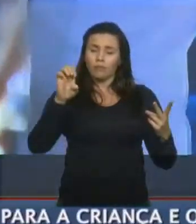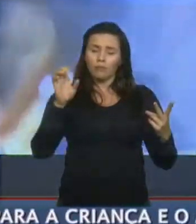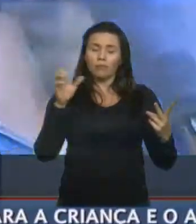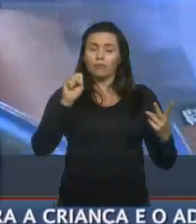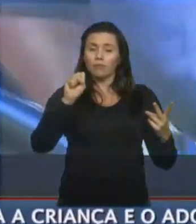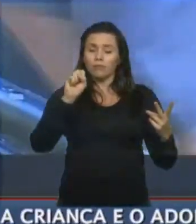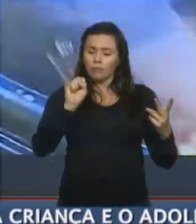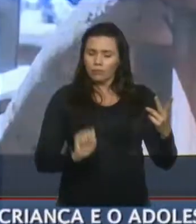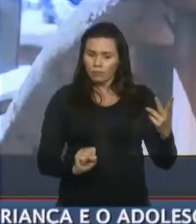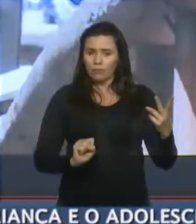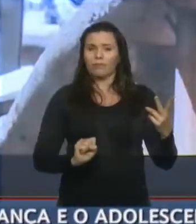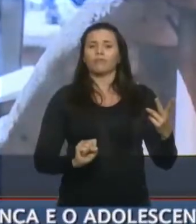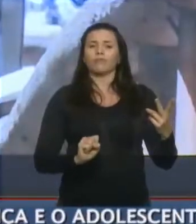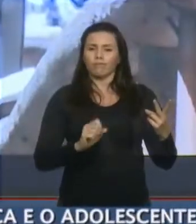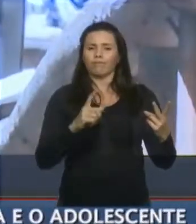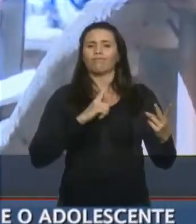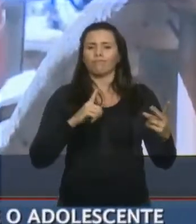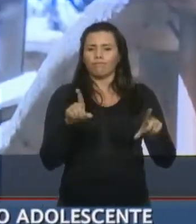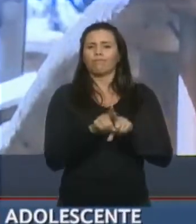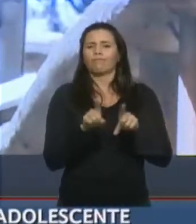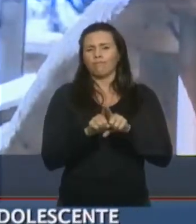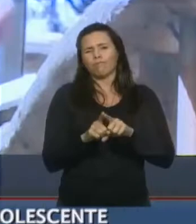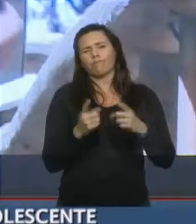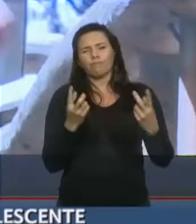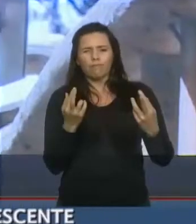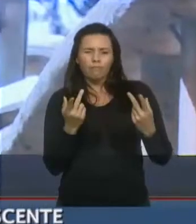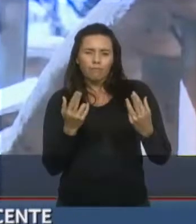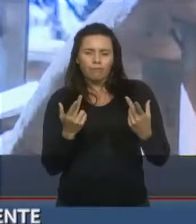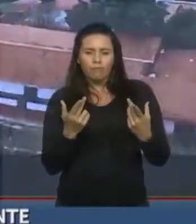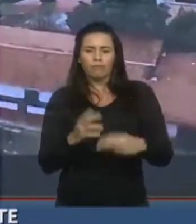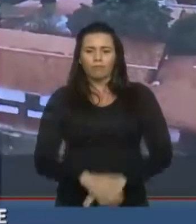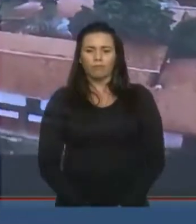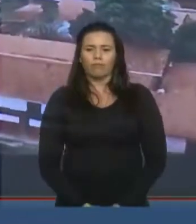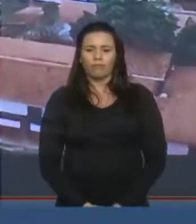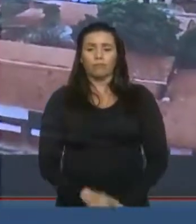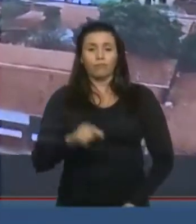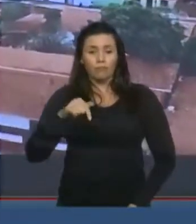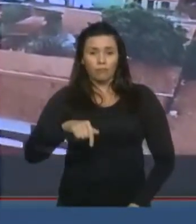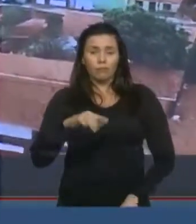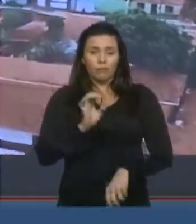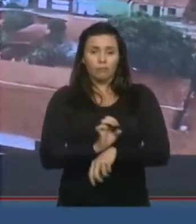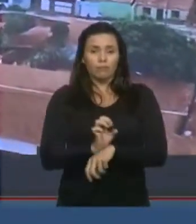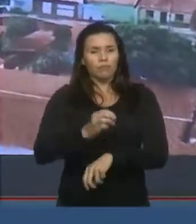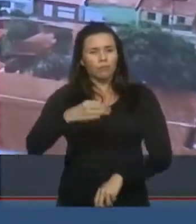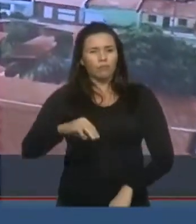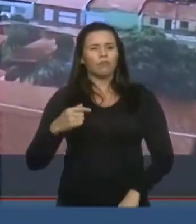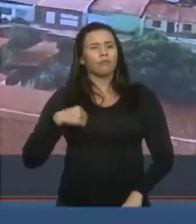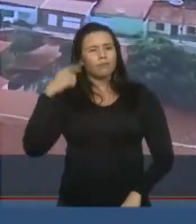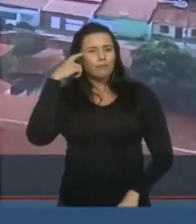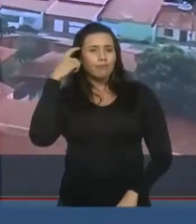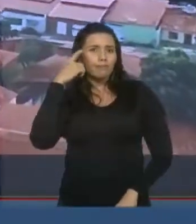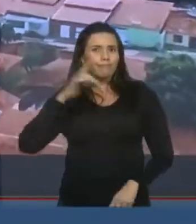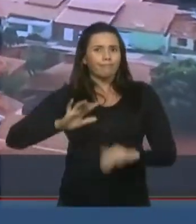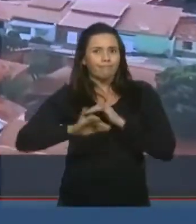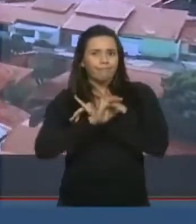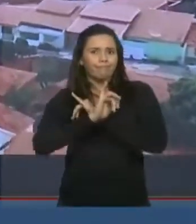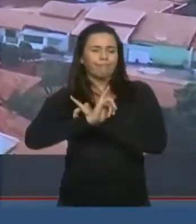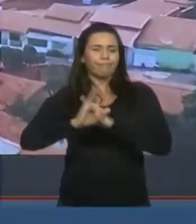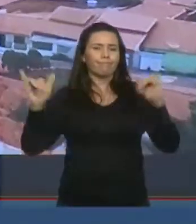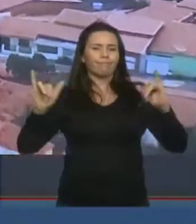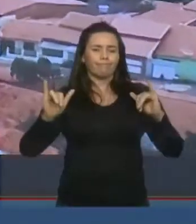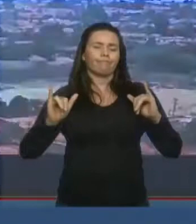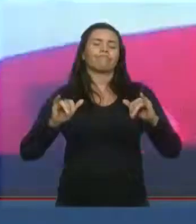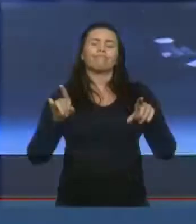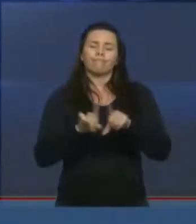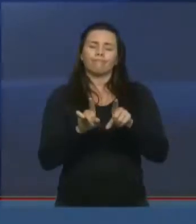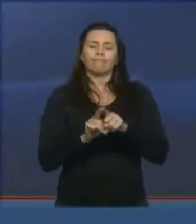efetivação de uma política de defesa dos jovens do Maranhão, órgão que futuramente deve se expandir e também está presente em outros municípios do